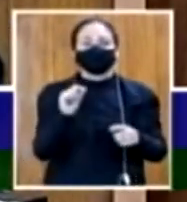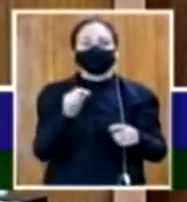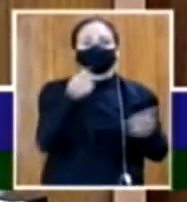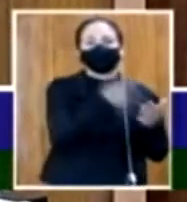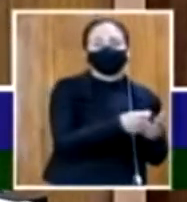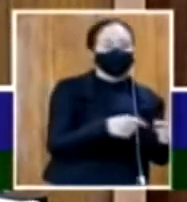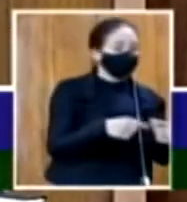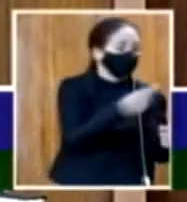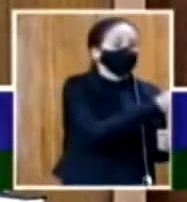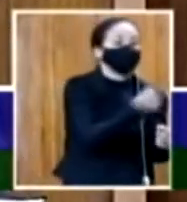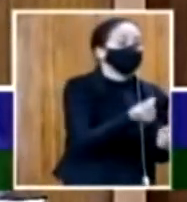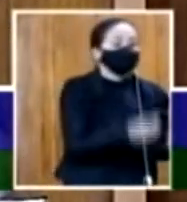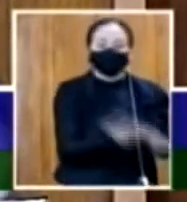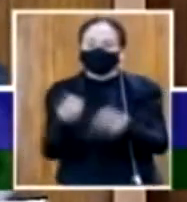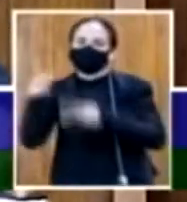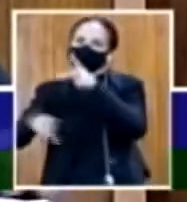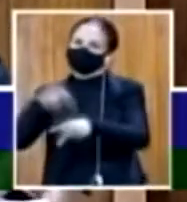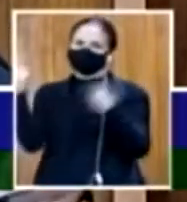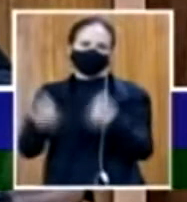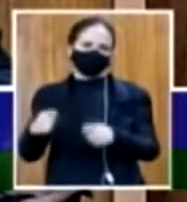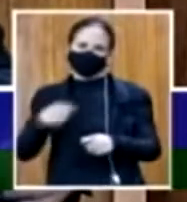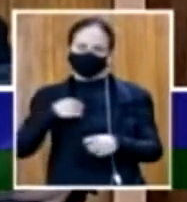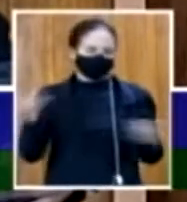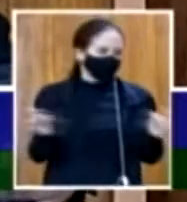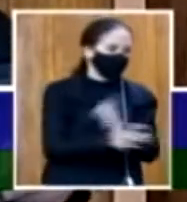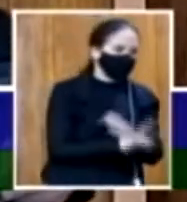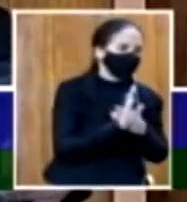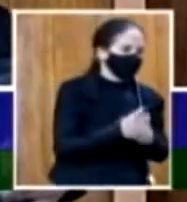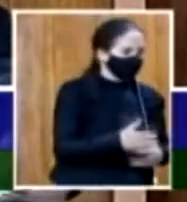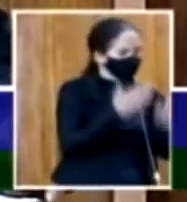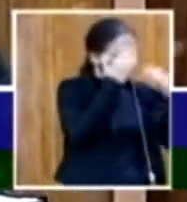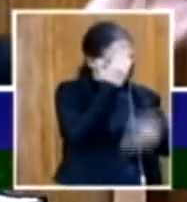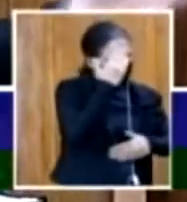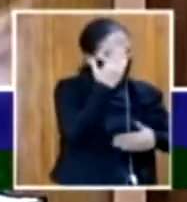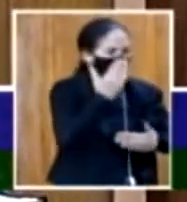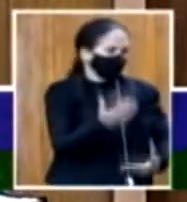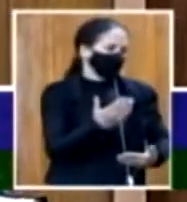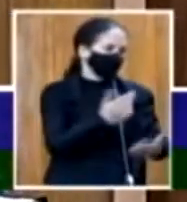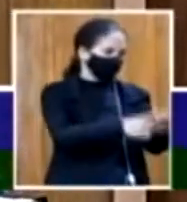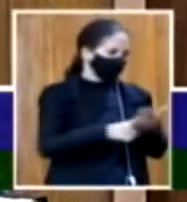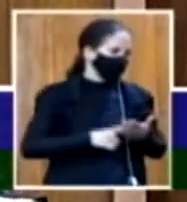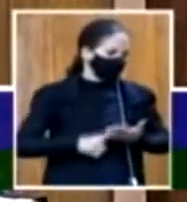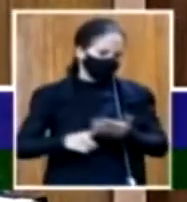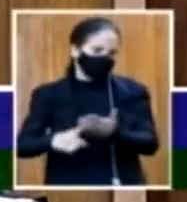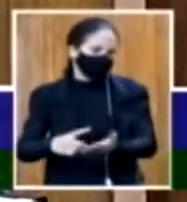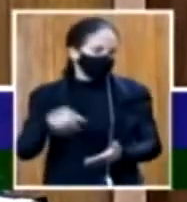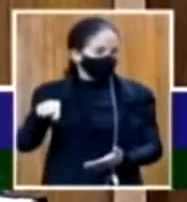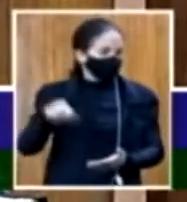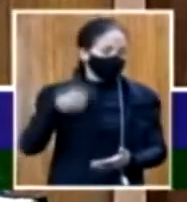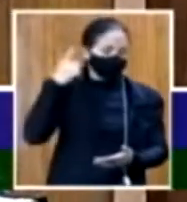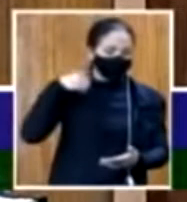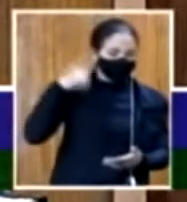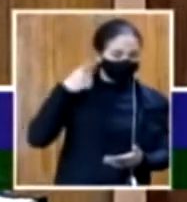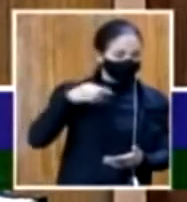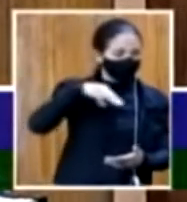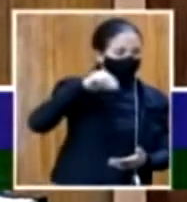senhor presidente, finalizo minhas palavras agradecendo aqui o convite ao doutor Maxwell que está aqui, que irá falar para nós,